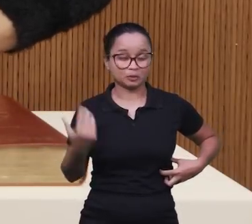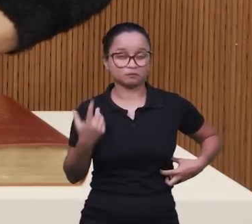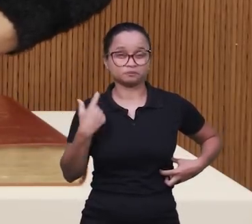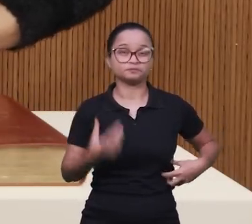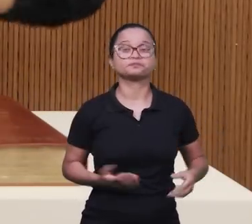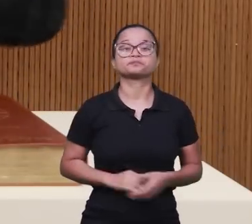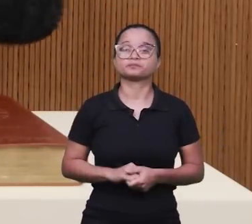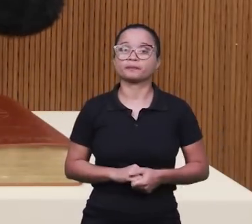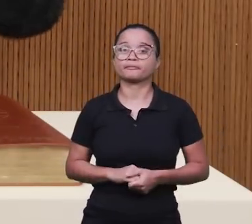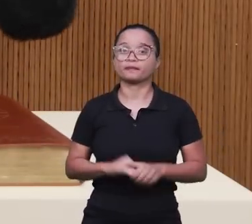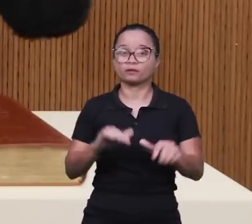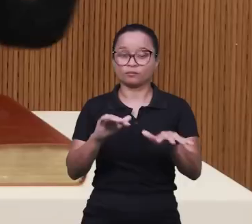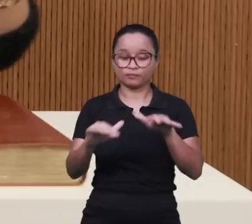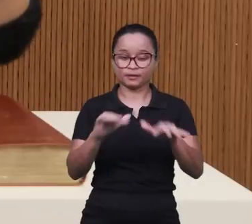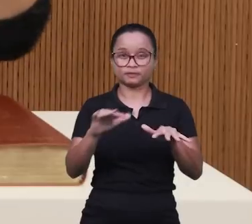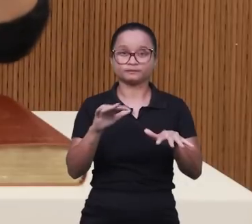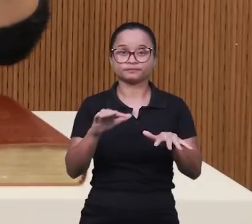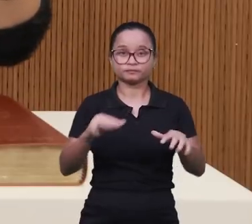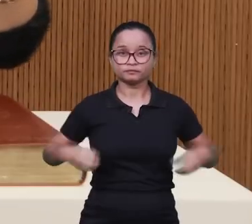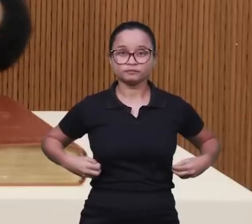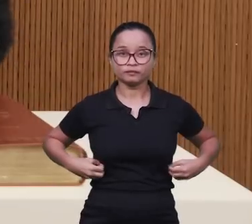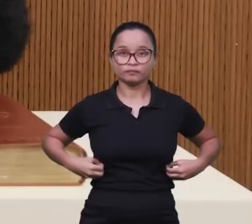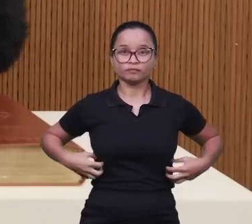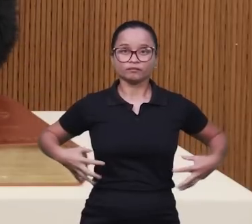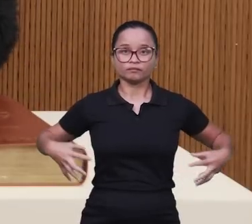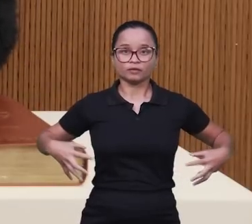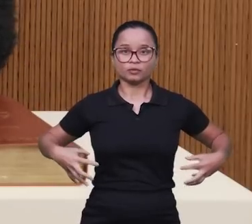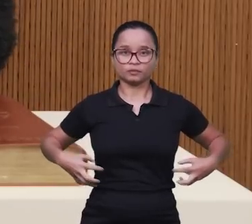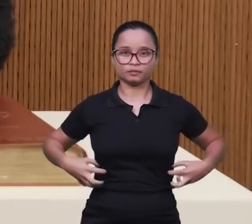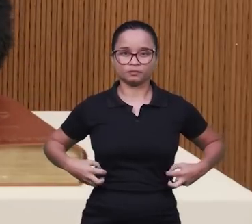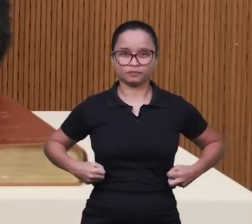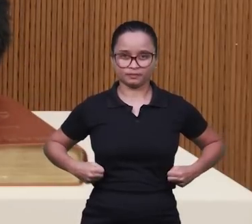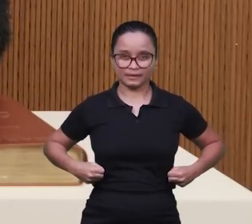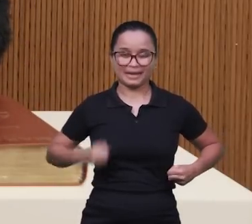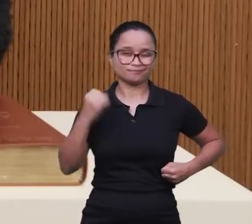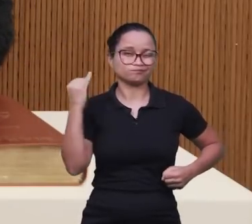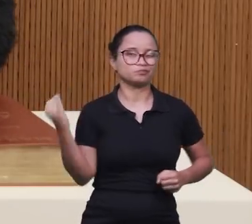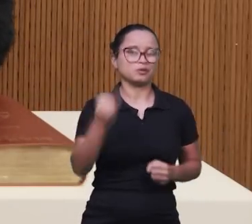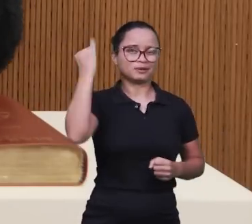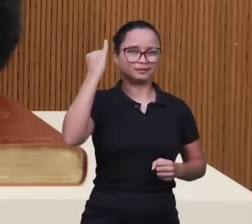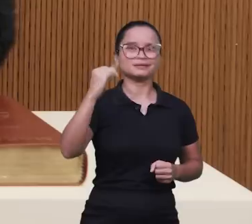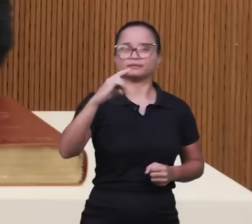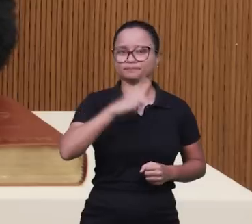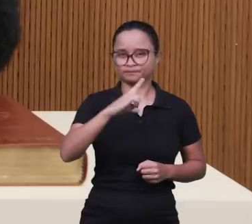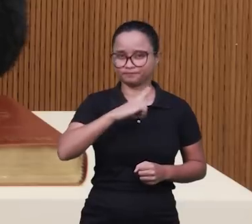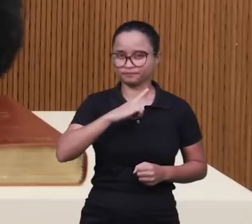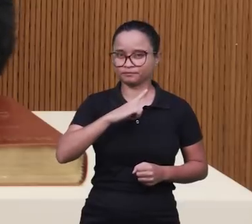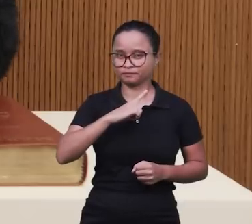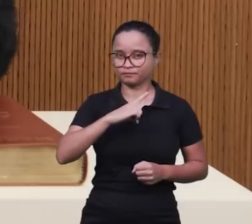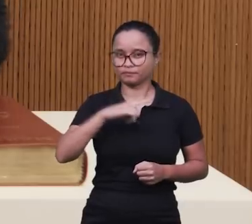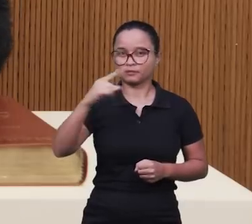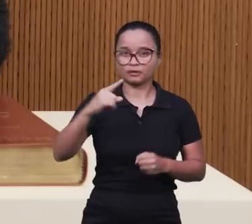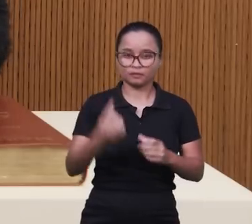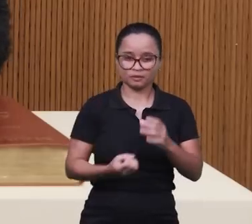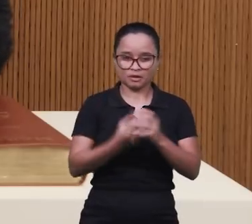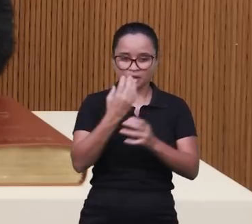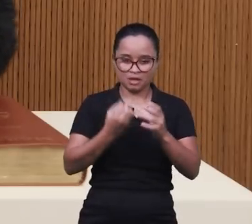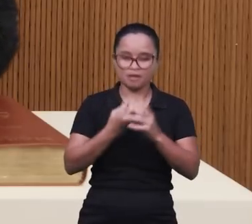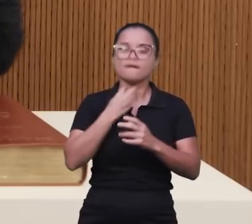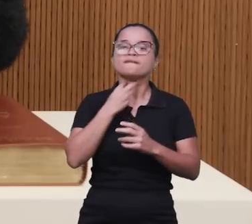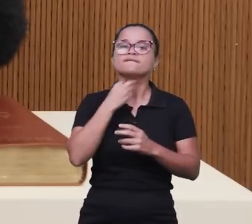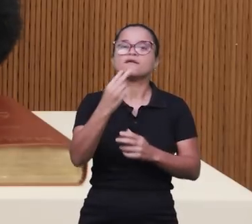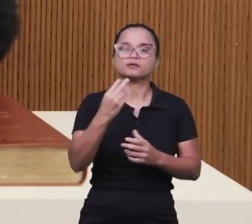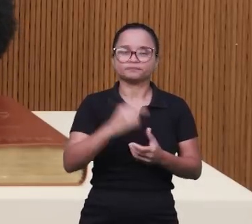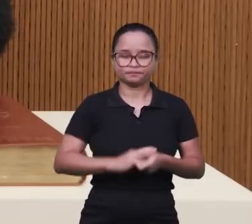Ou seja, esse movimento de expansão é extremamente importante para a sua produção